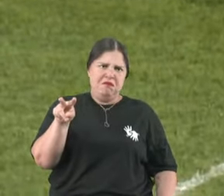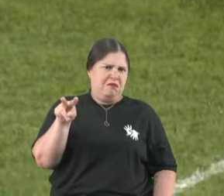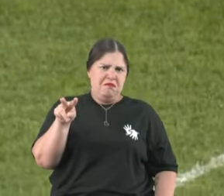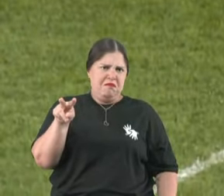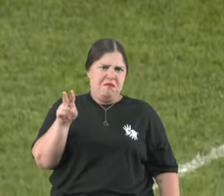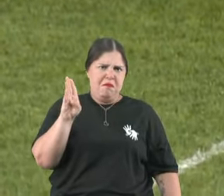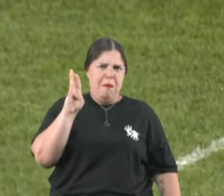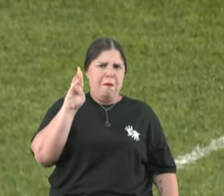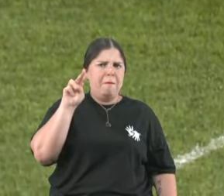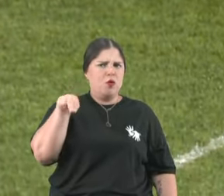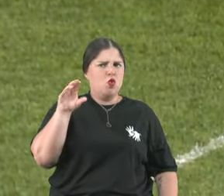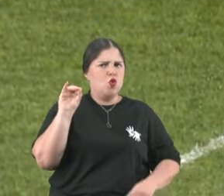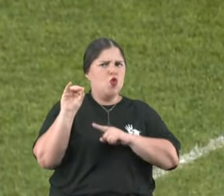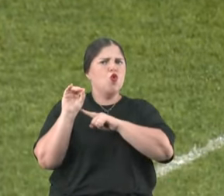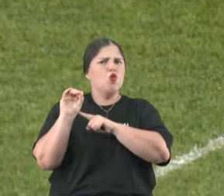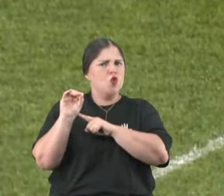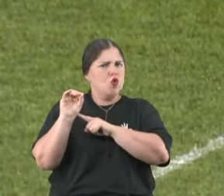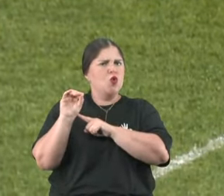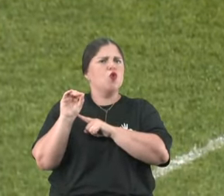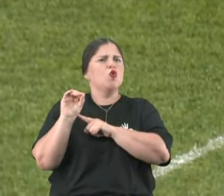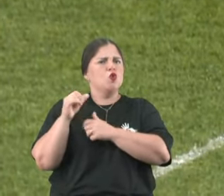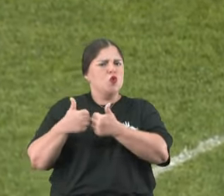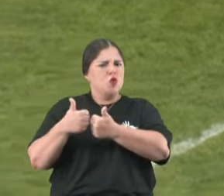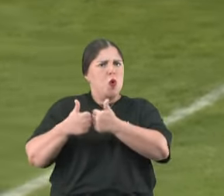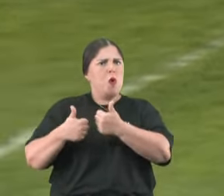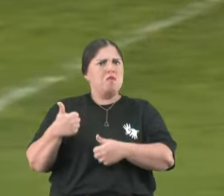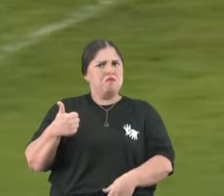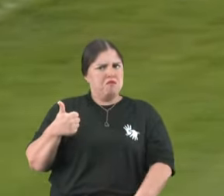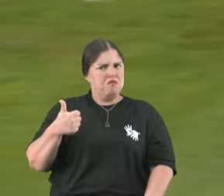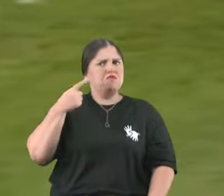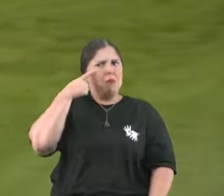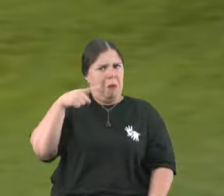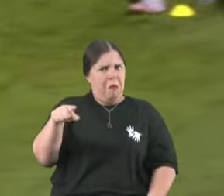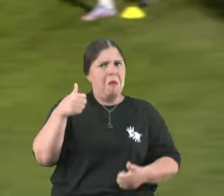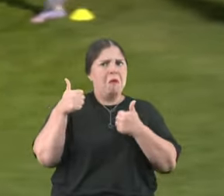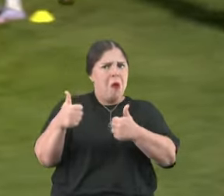não foi? Muito bem.